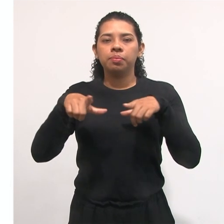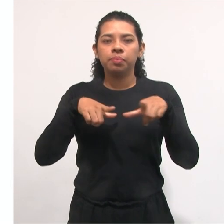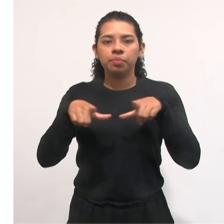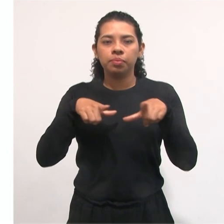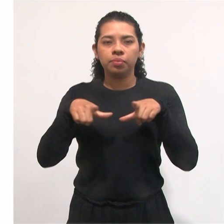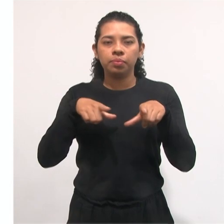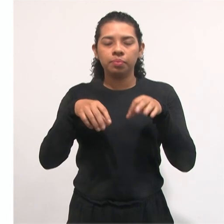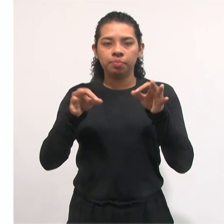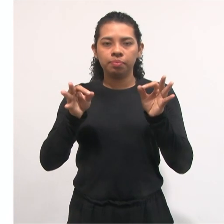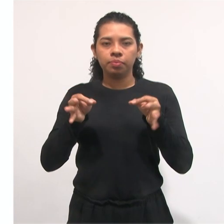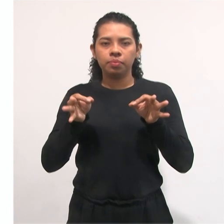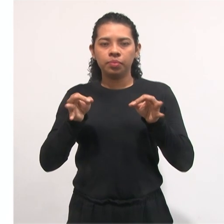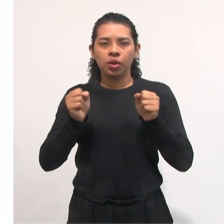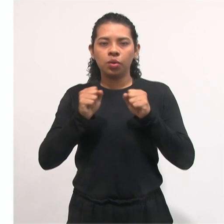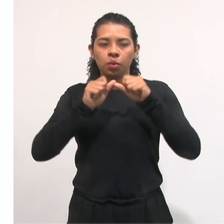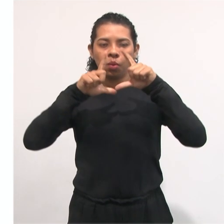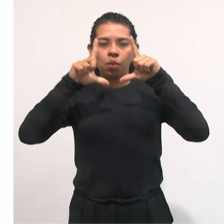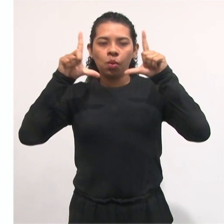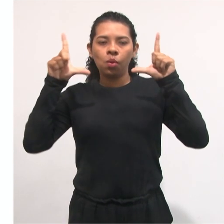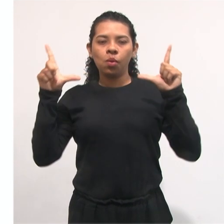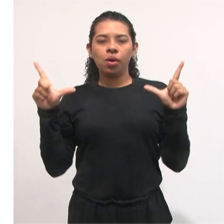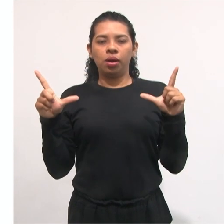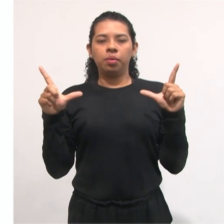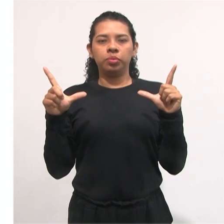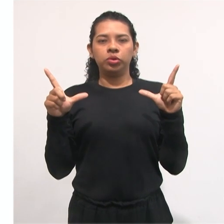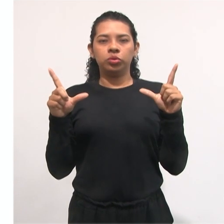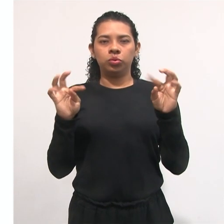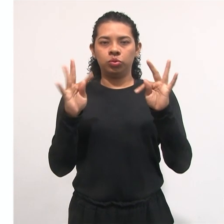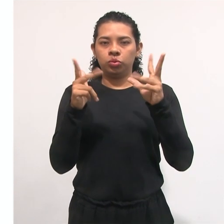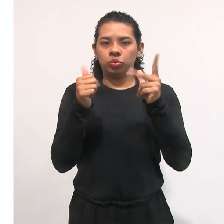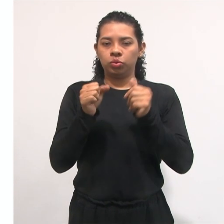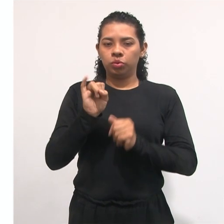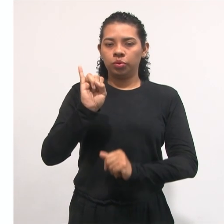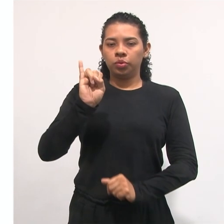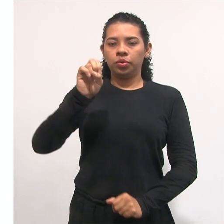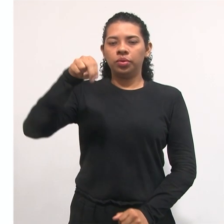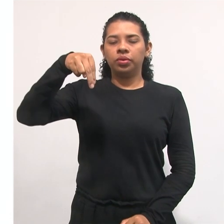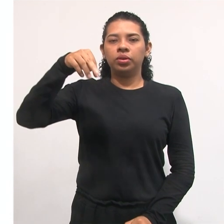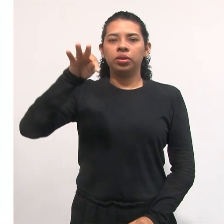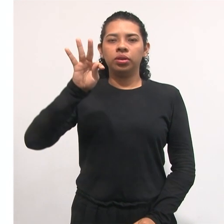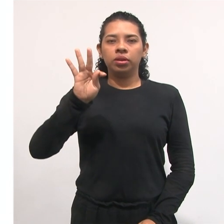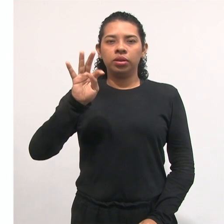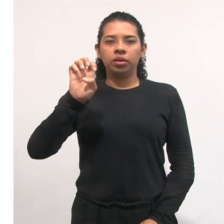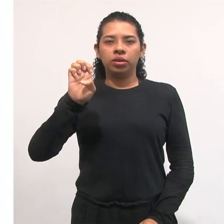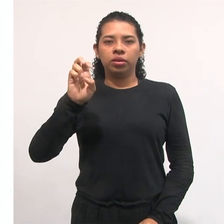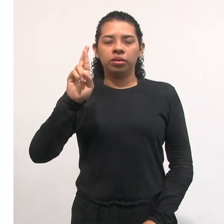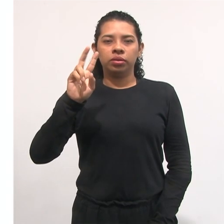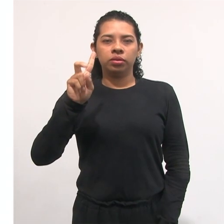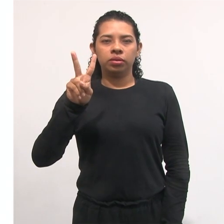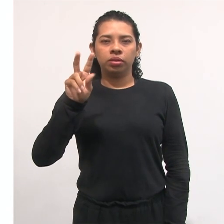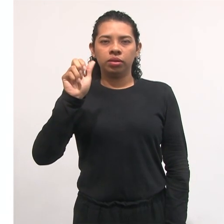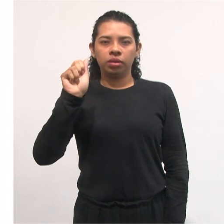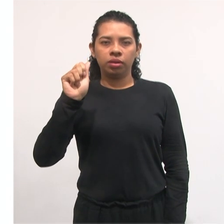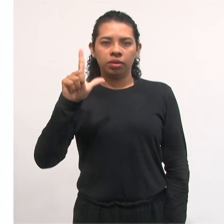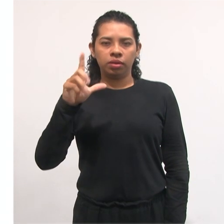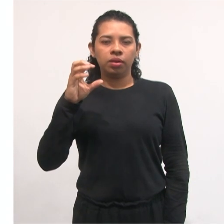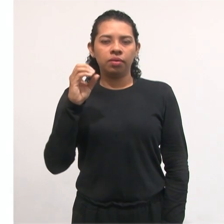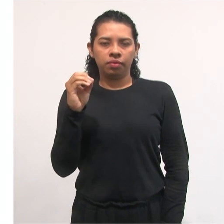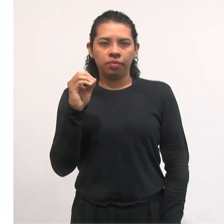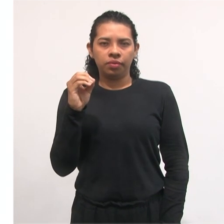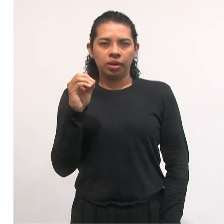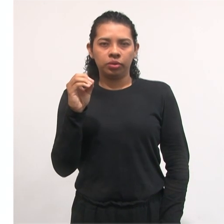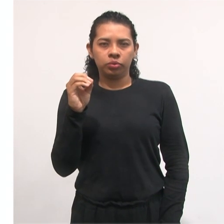A gente dá para trabalhar ainda dentro dessas classes a amplitude de um intervalo de classe. A gente acabou de ver os intervalos de classe, dá para a gente ver a